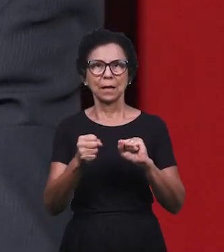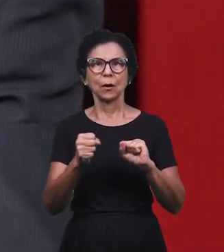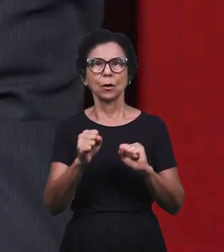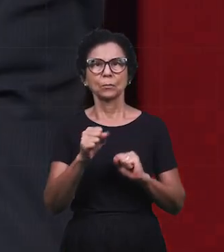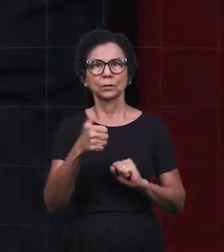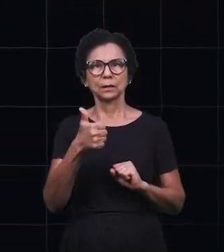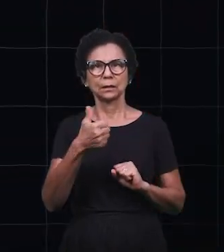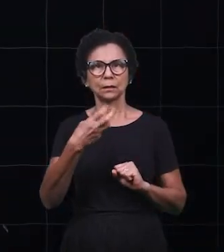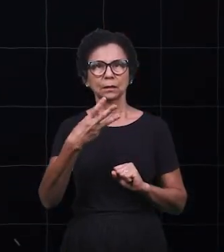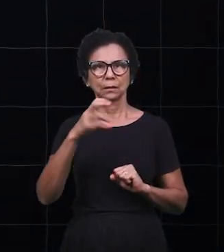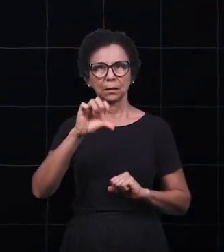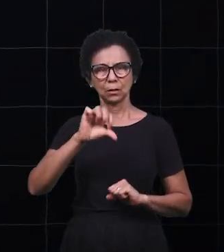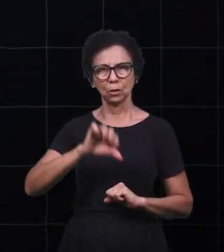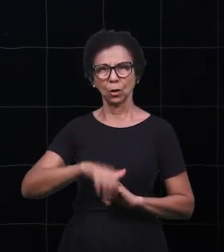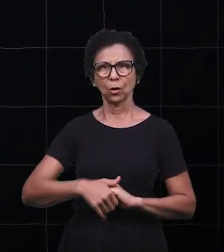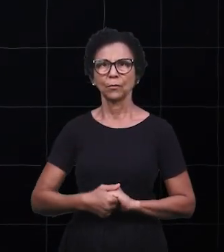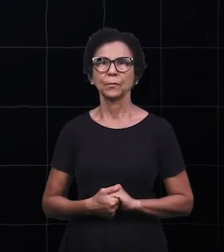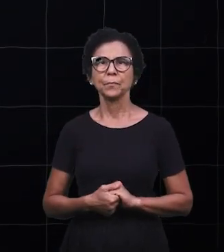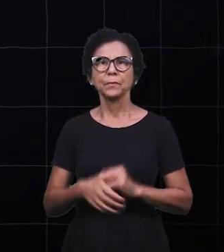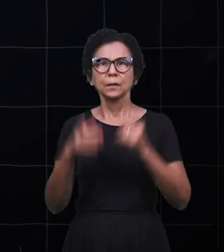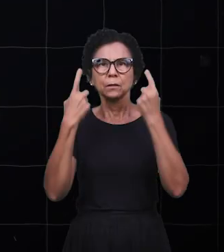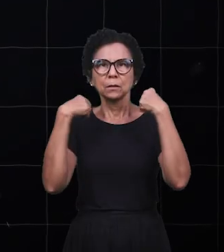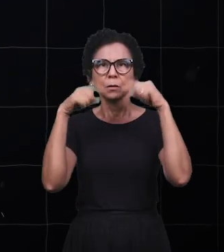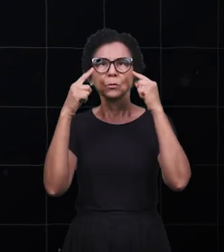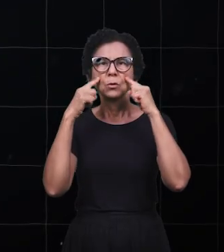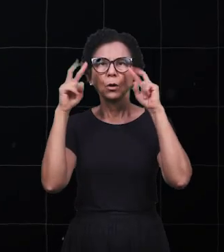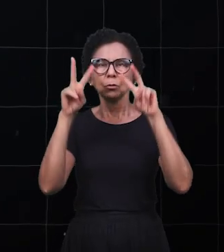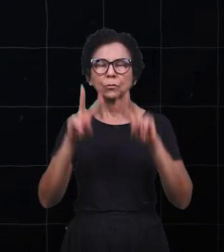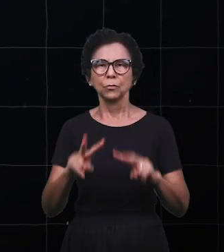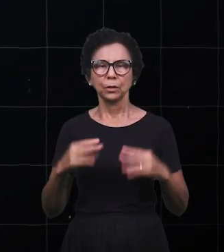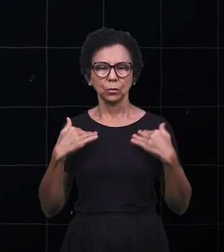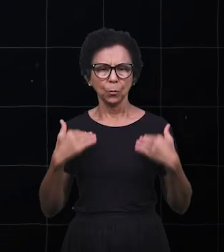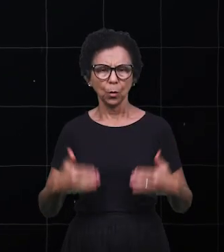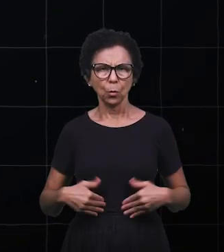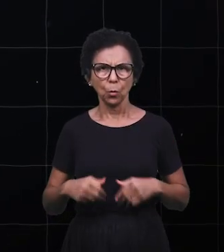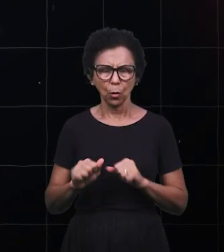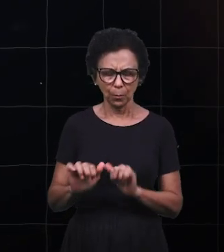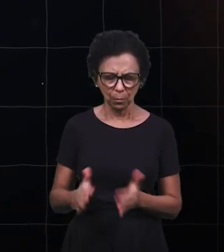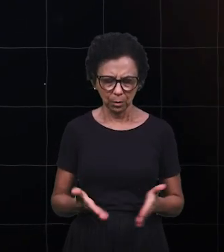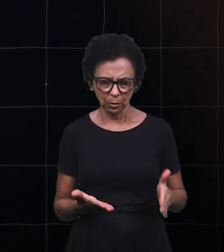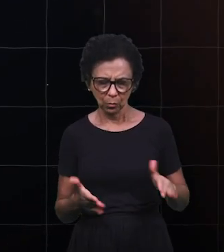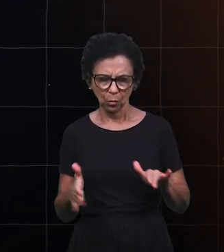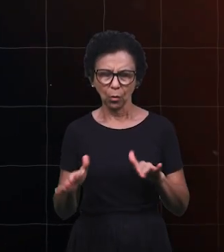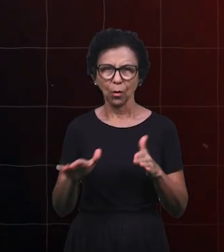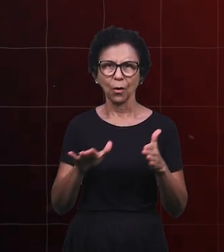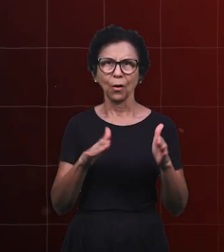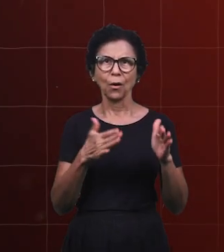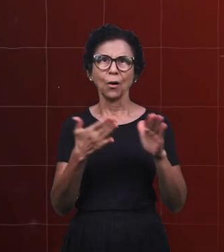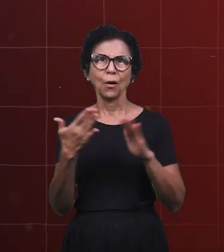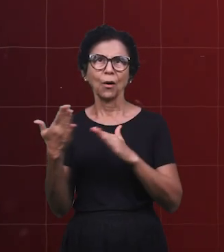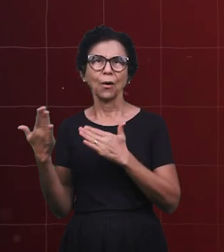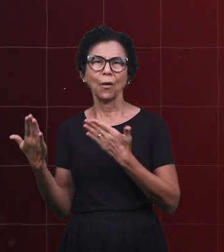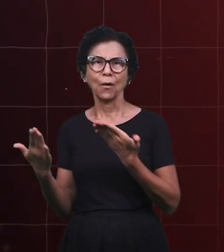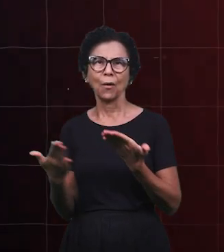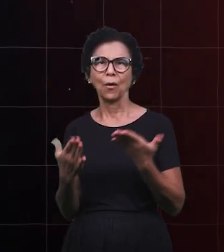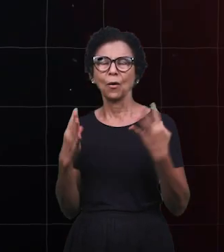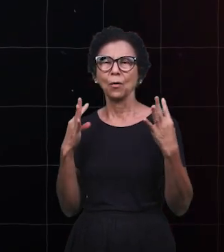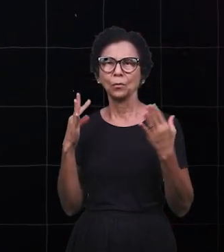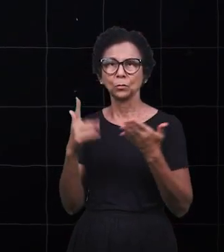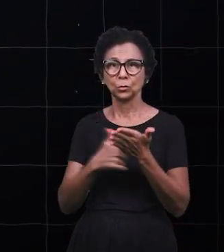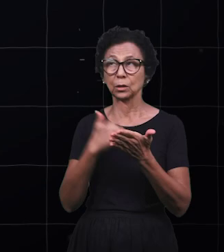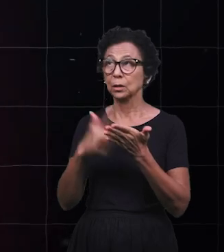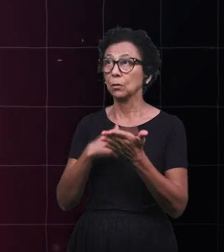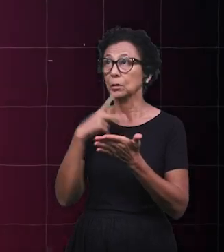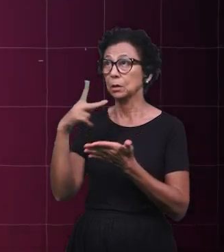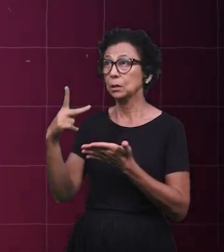16. Os teus olhos viram meu corpo ainda informe, e no teu livro todas estas coisas foram escritas, as